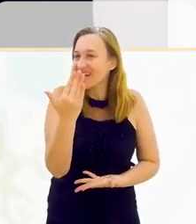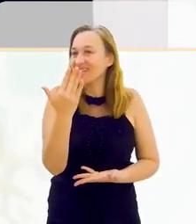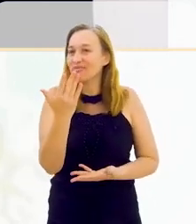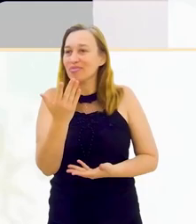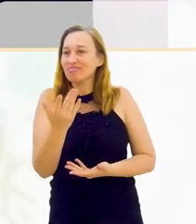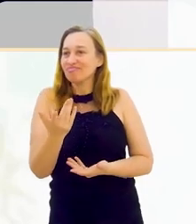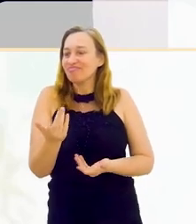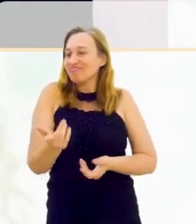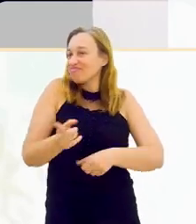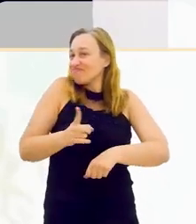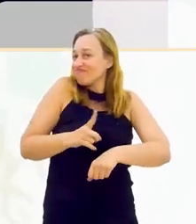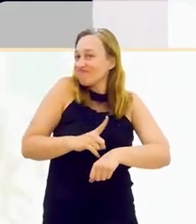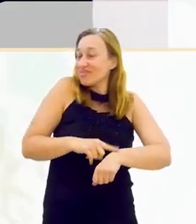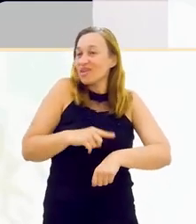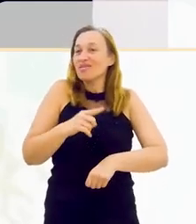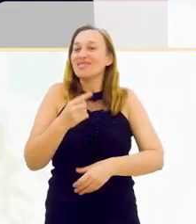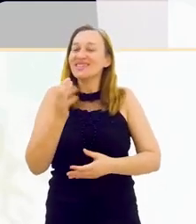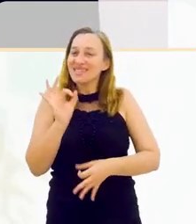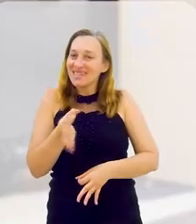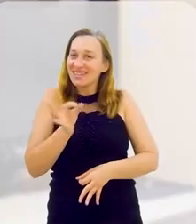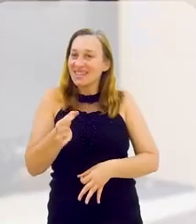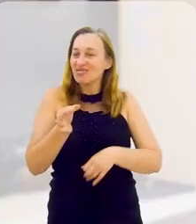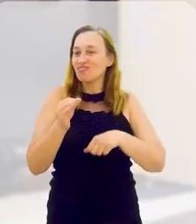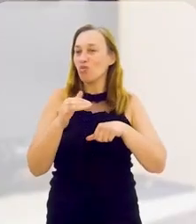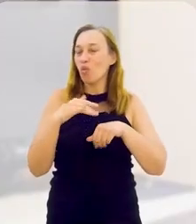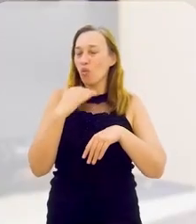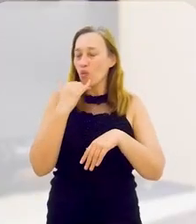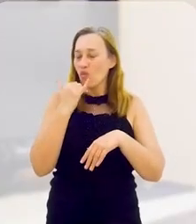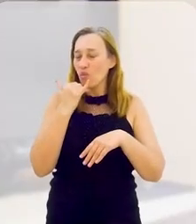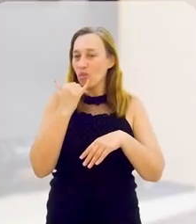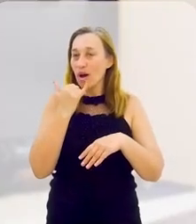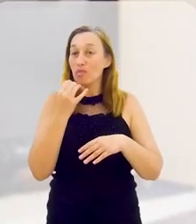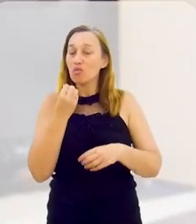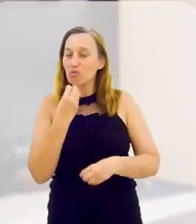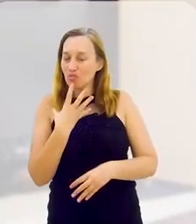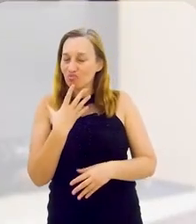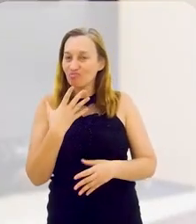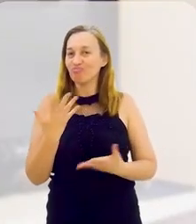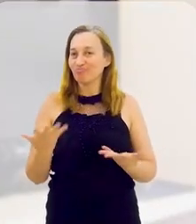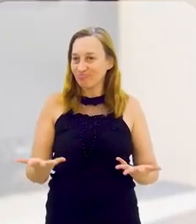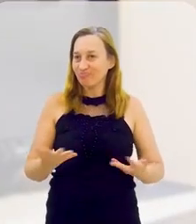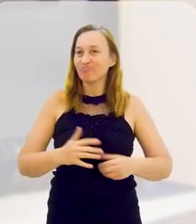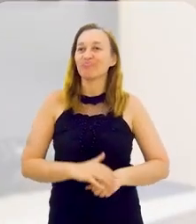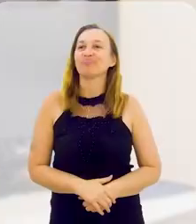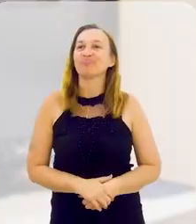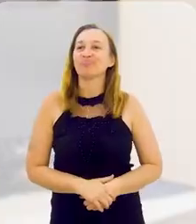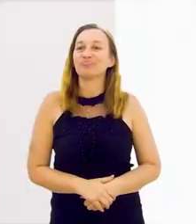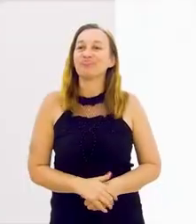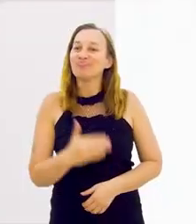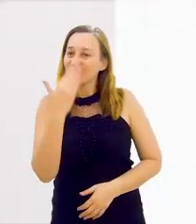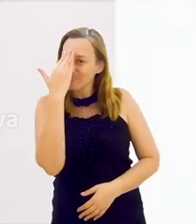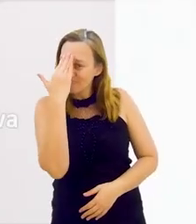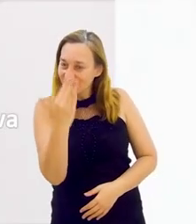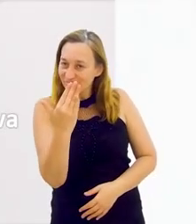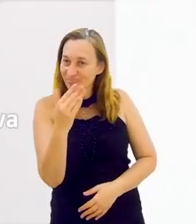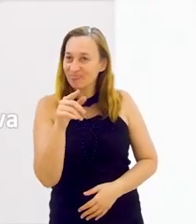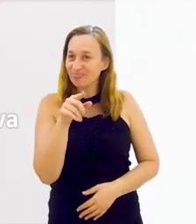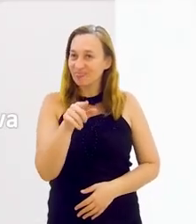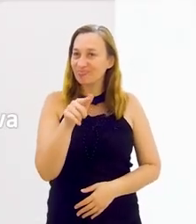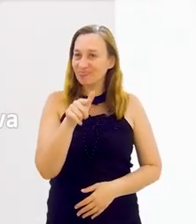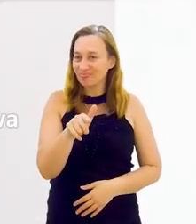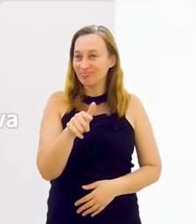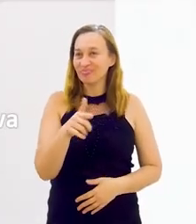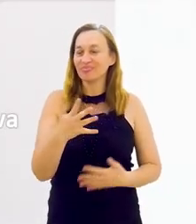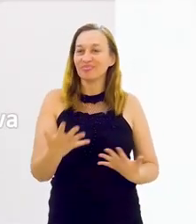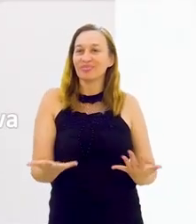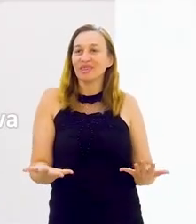Obrigada pelo seu tempo. Tenho certeza que a gente vai ter aqui uma conversa muito gostosa. Eu que te agradeço,